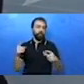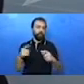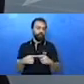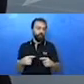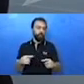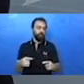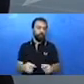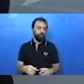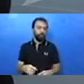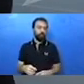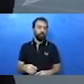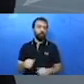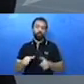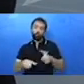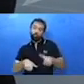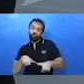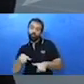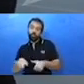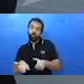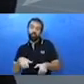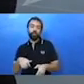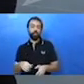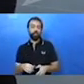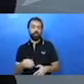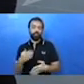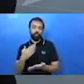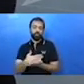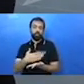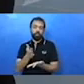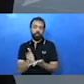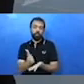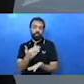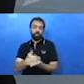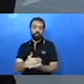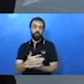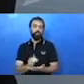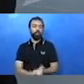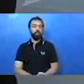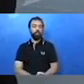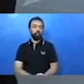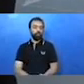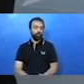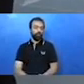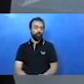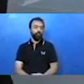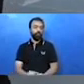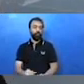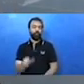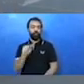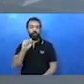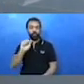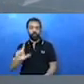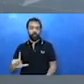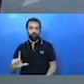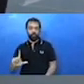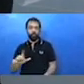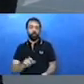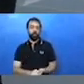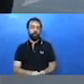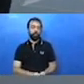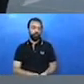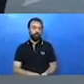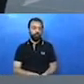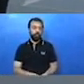é que ocasionaram as divisas, a mudança dessas divisas. Azul, que acontecimentos contribuíram para